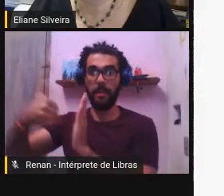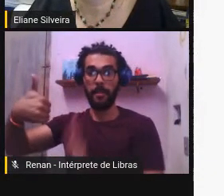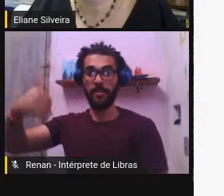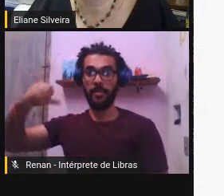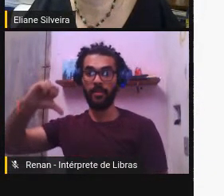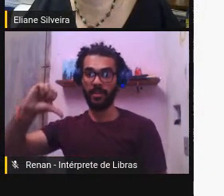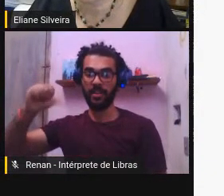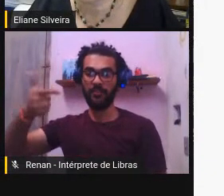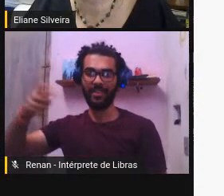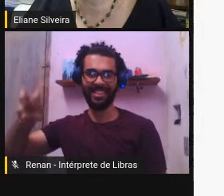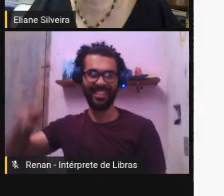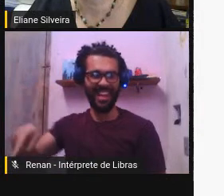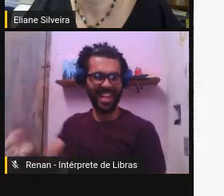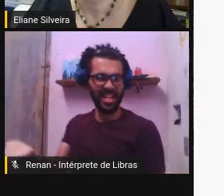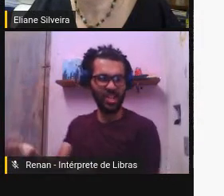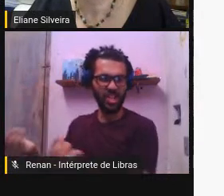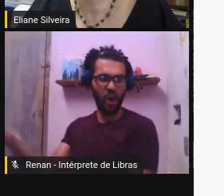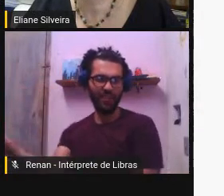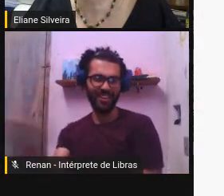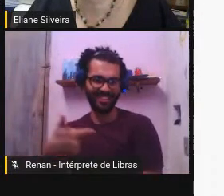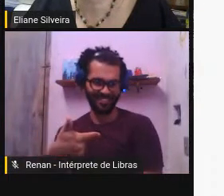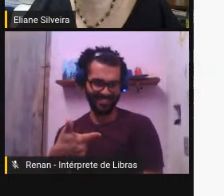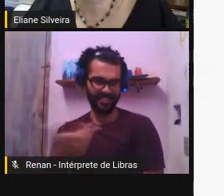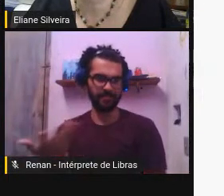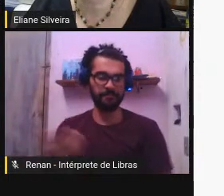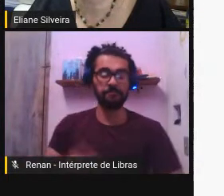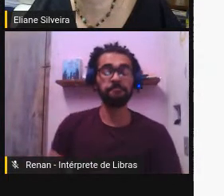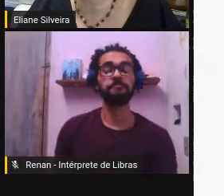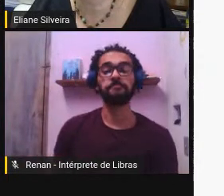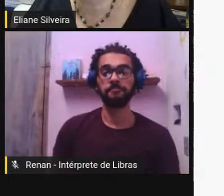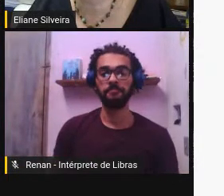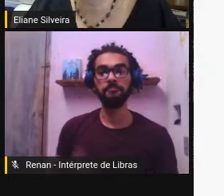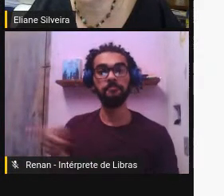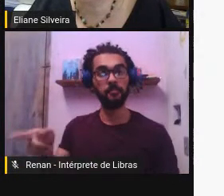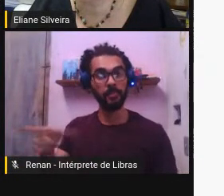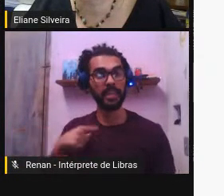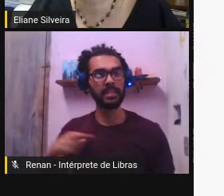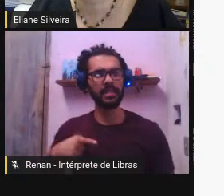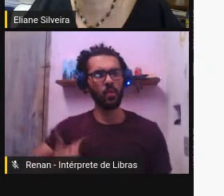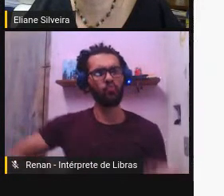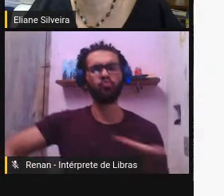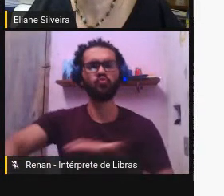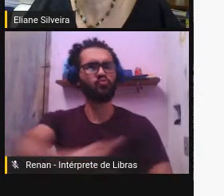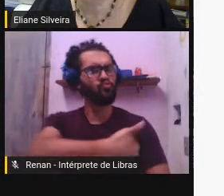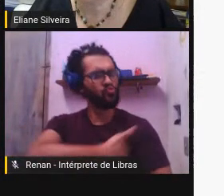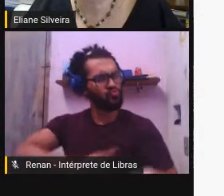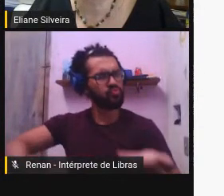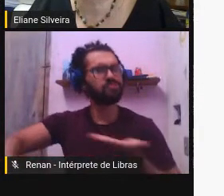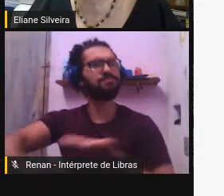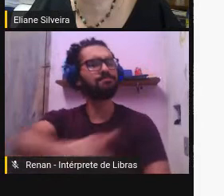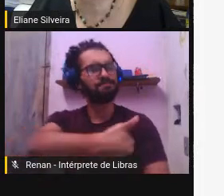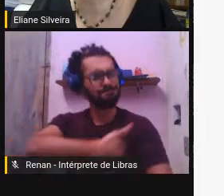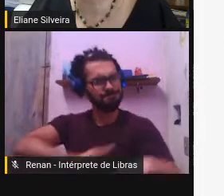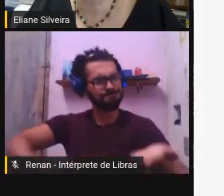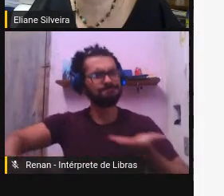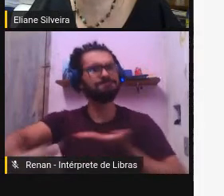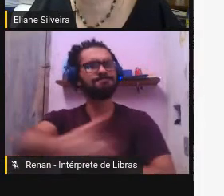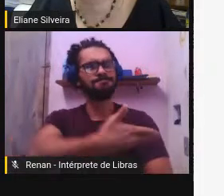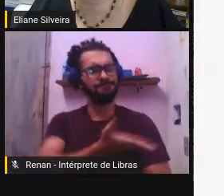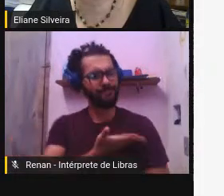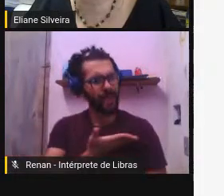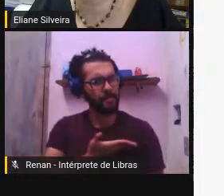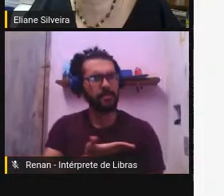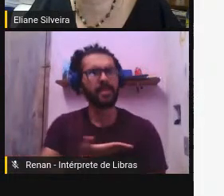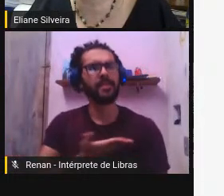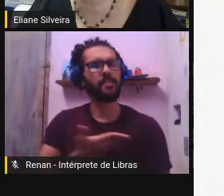ele de colega em diversas cartas, parece ter desfrutado de uma convivência amigável com o Sossir e certamente circularam pelos